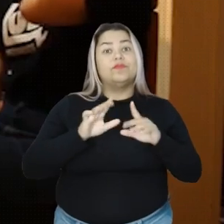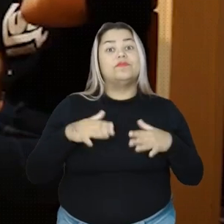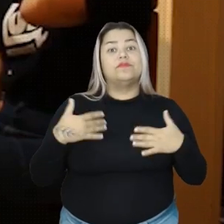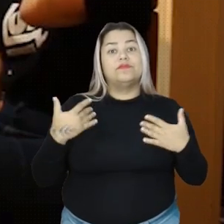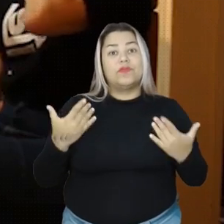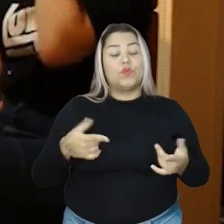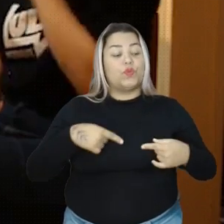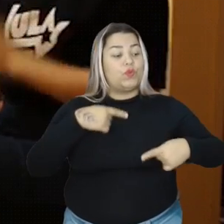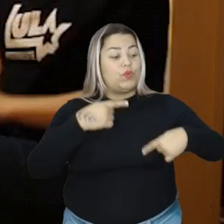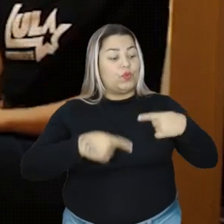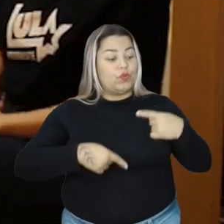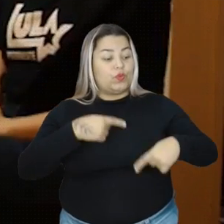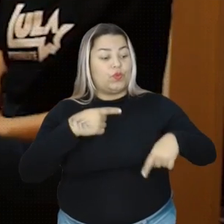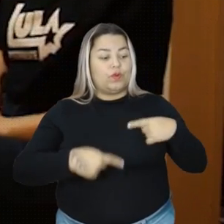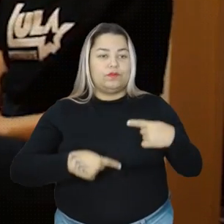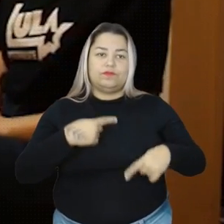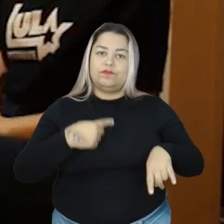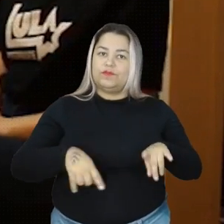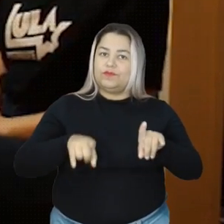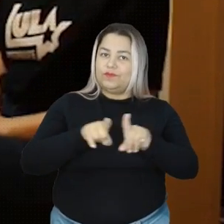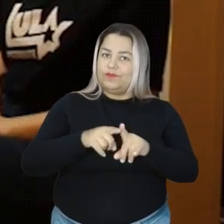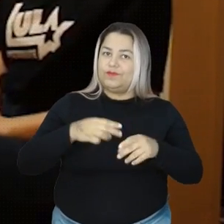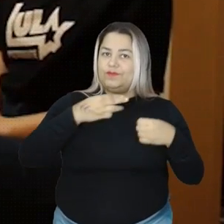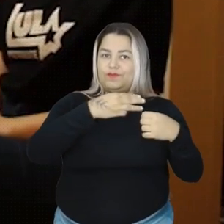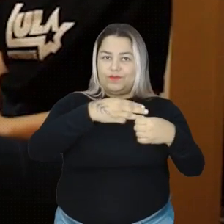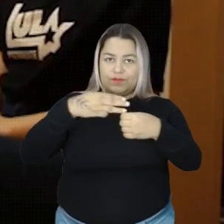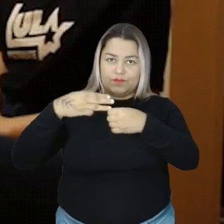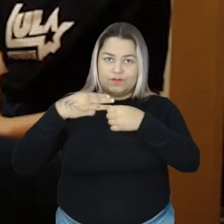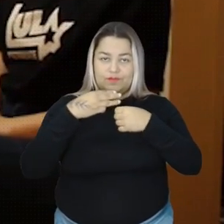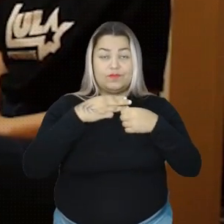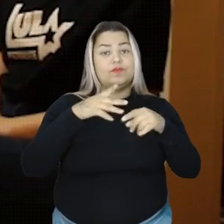tínhamos discutido lá a questão do papel do município,